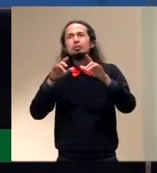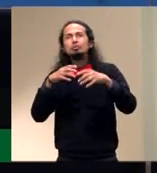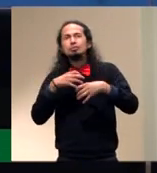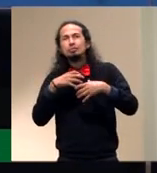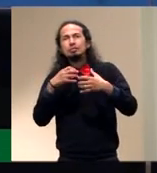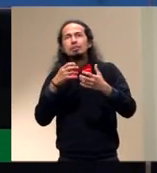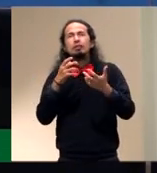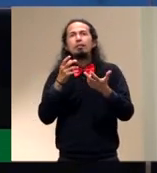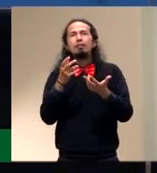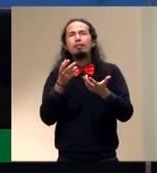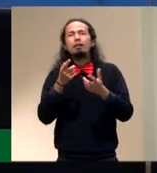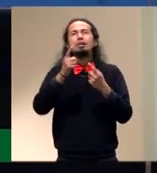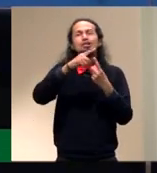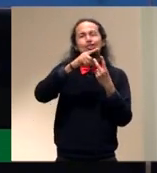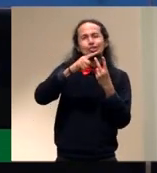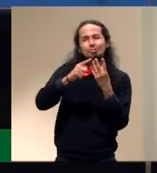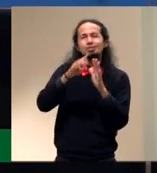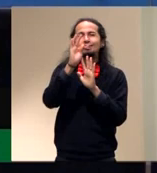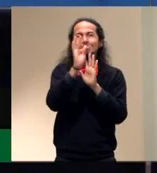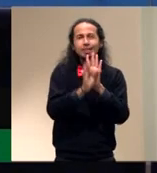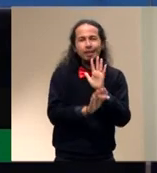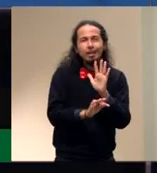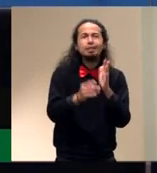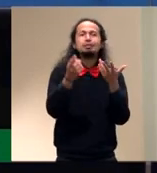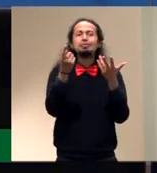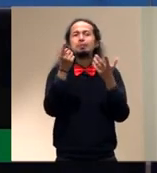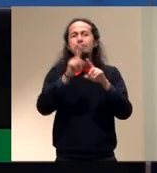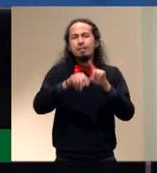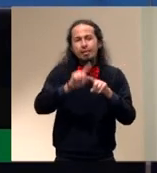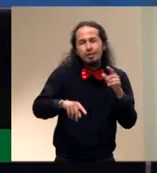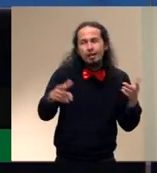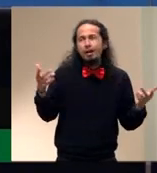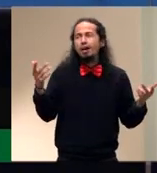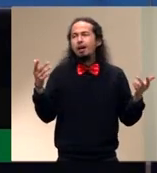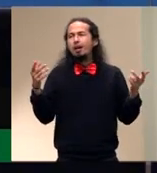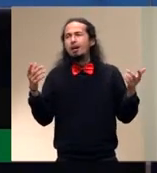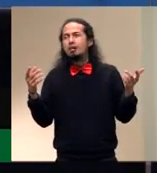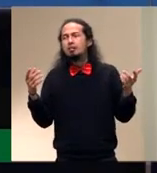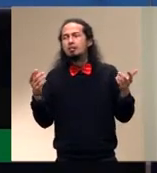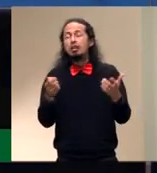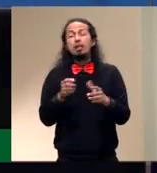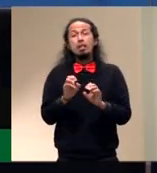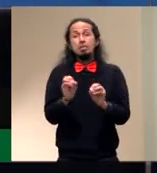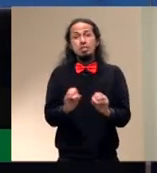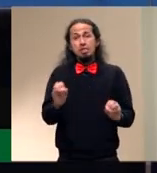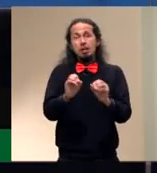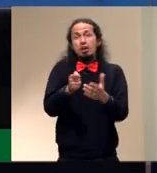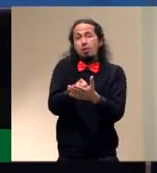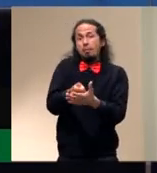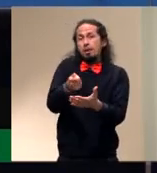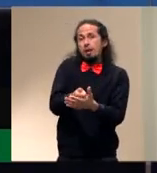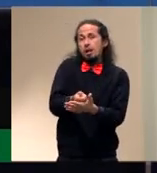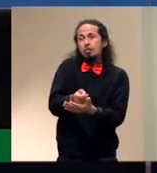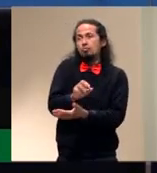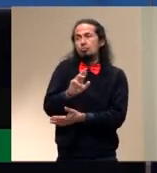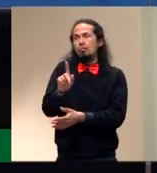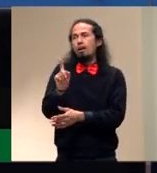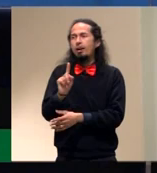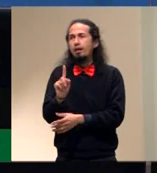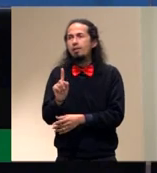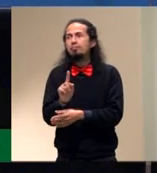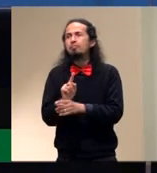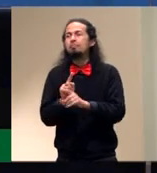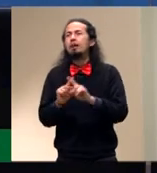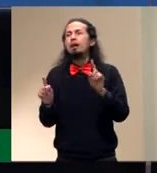de tipos de materiais, né, sem nenhuma obrigatoriedade, né, de terminalidade. Então,